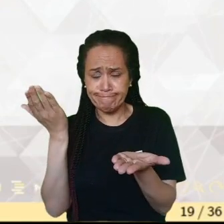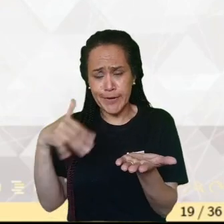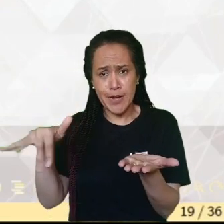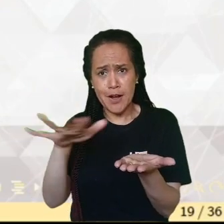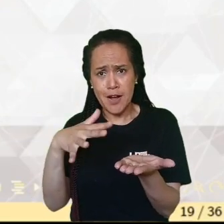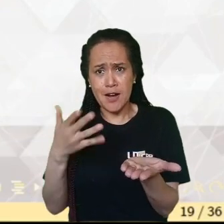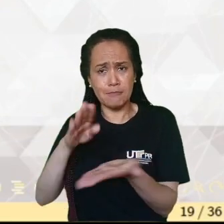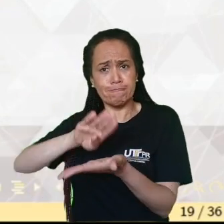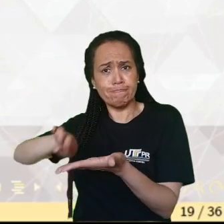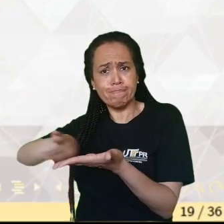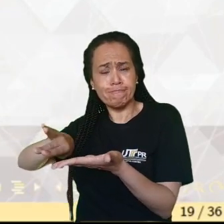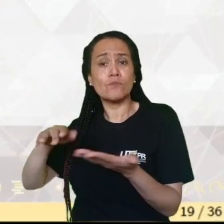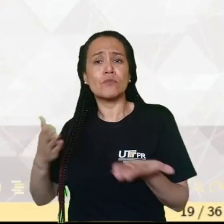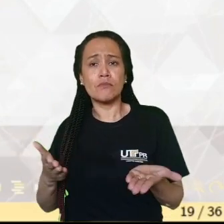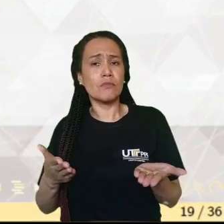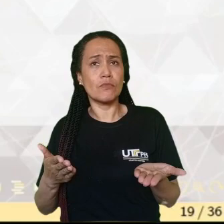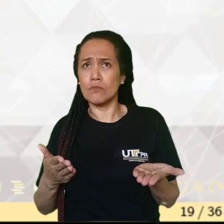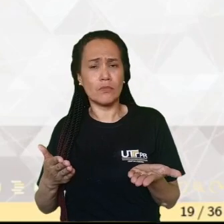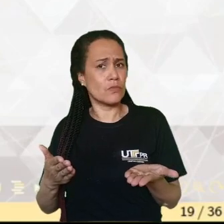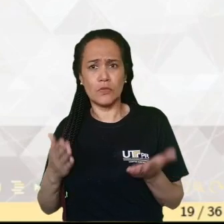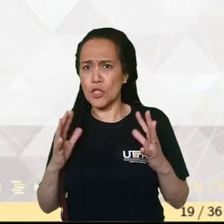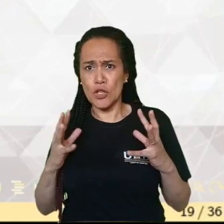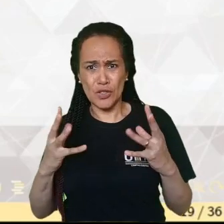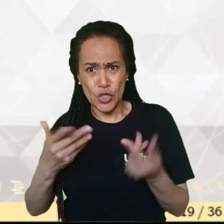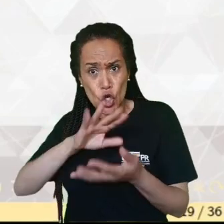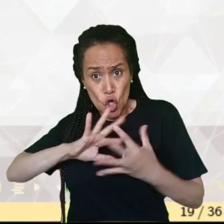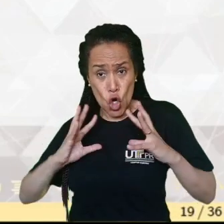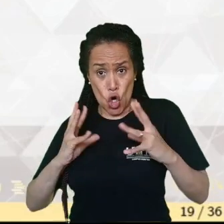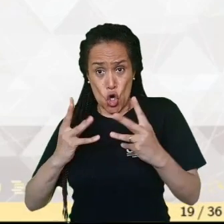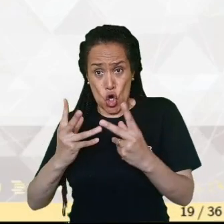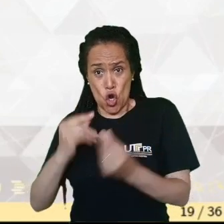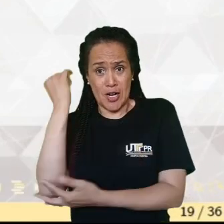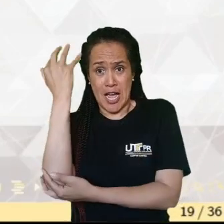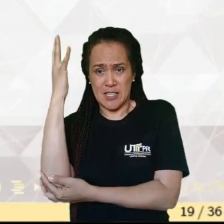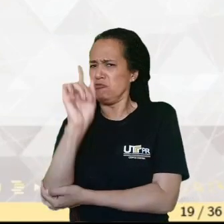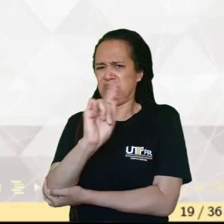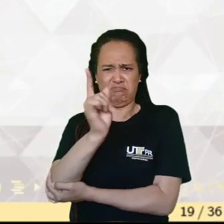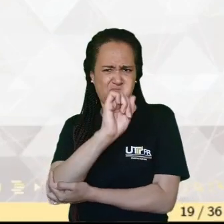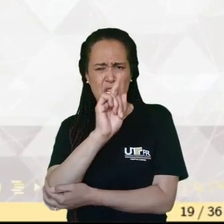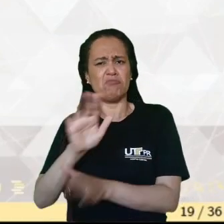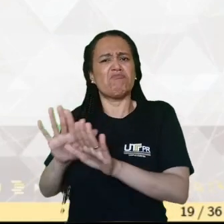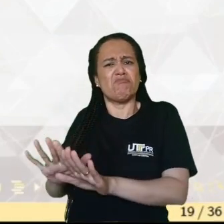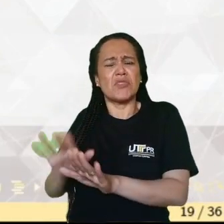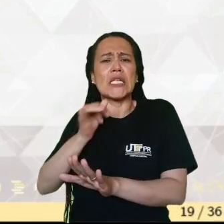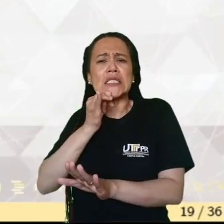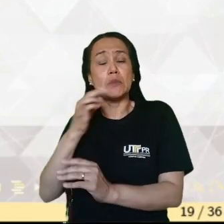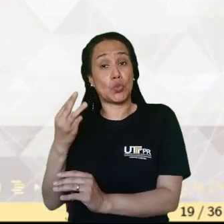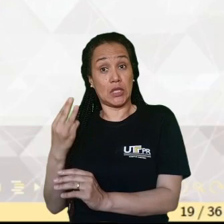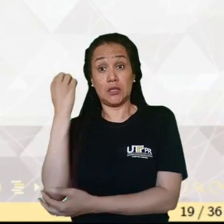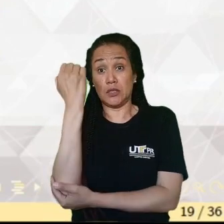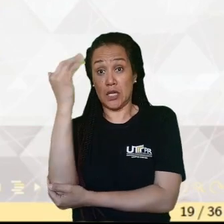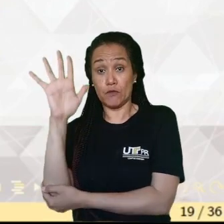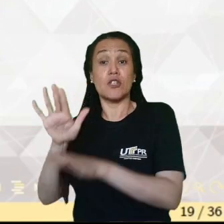daquela área, você não retira todas as árvores, você deixa lá, vamos dizer assim, 3 árvores,